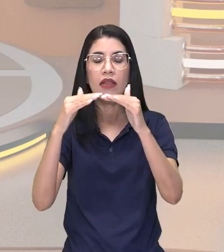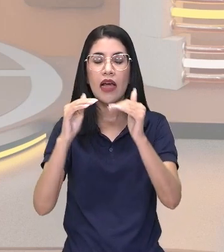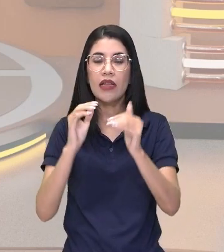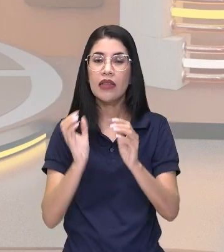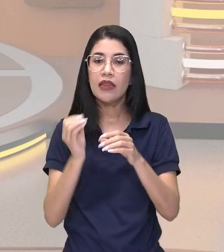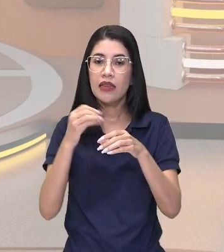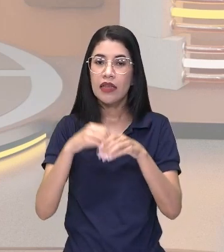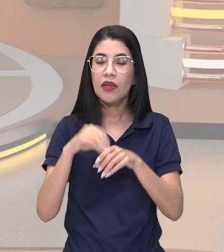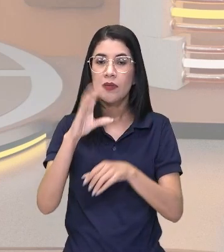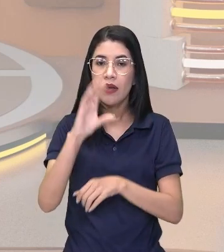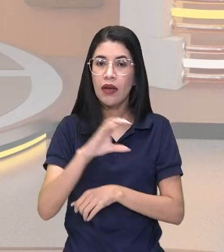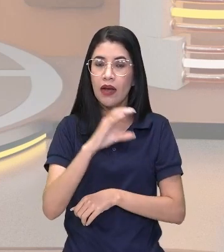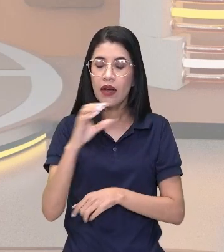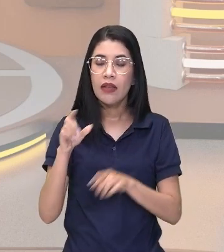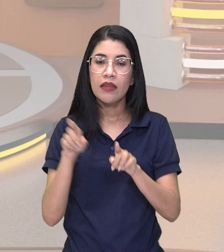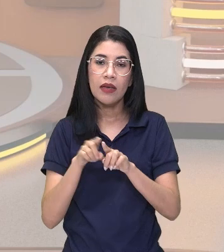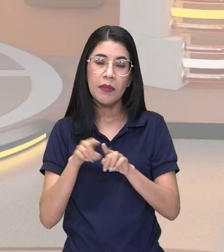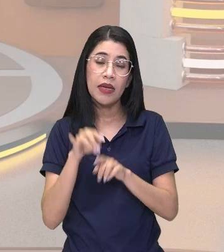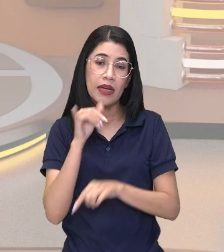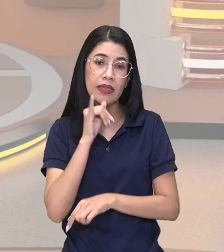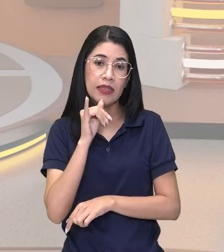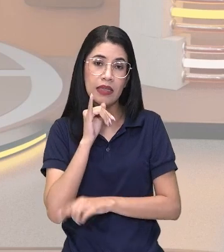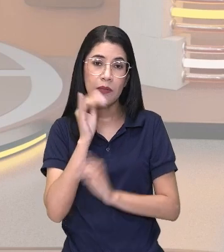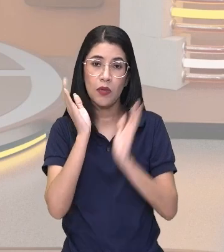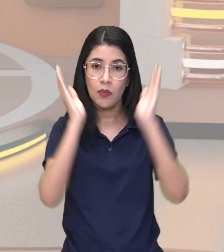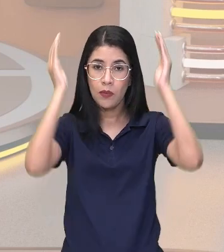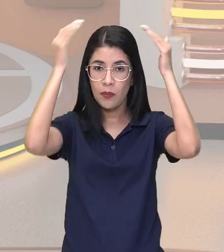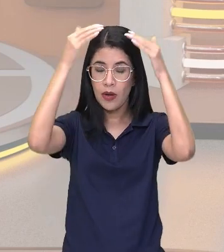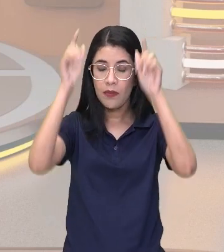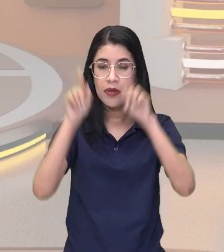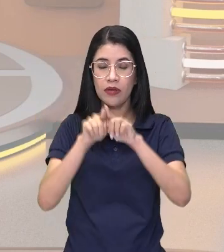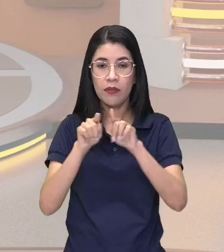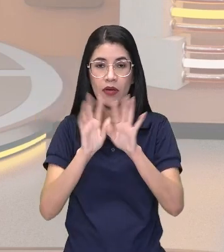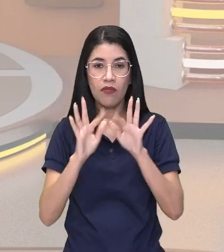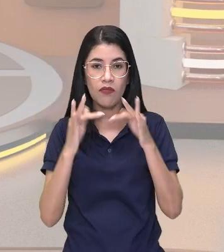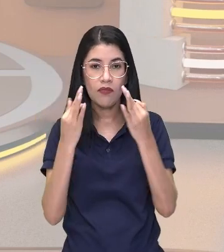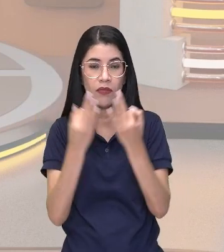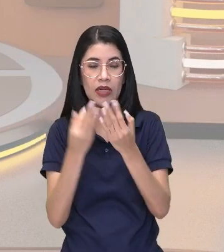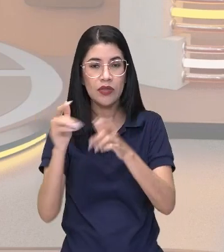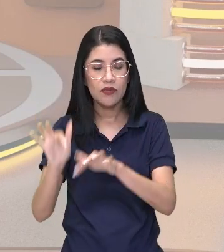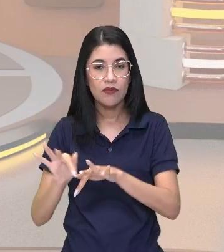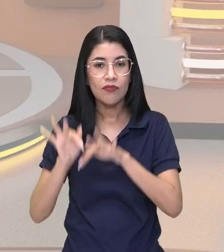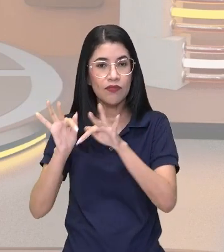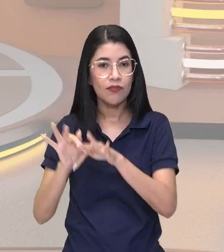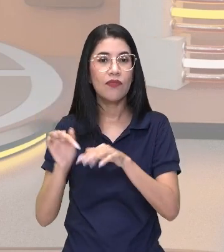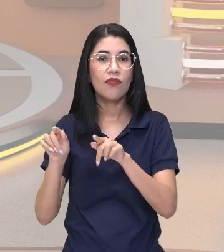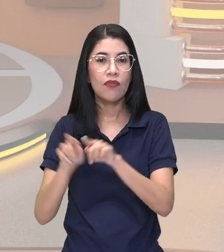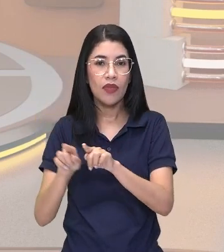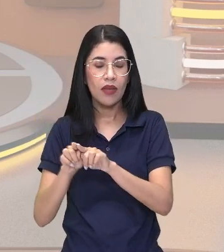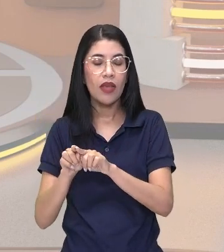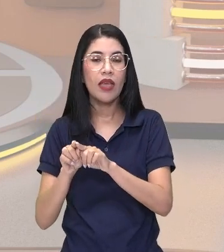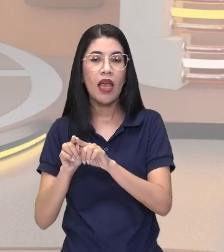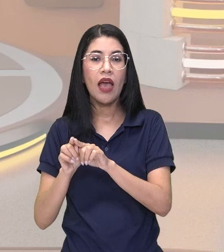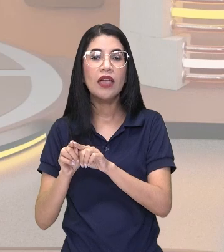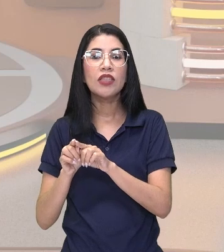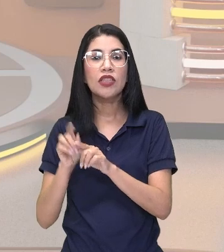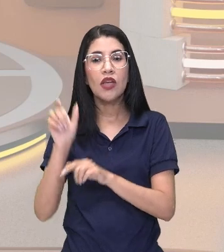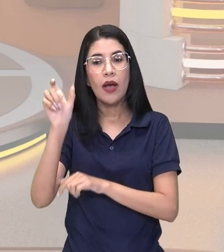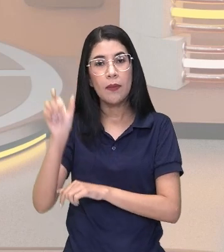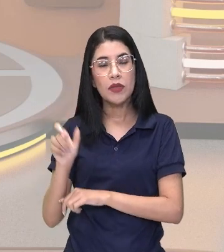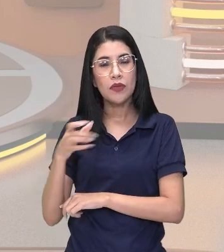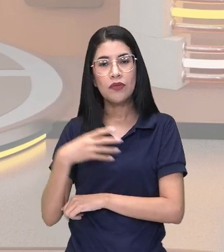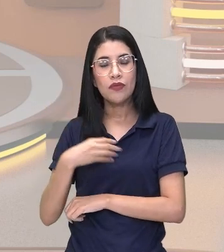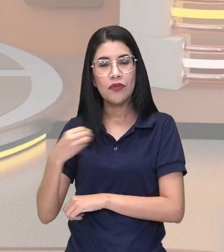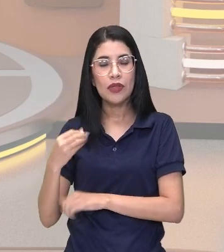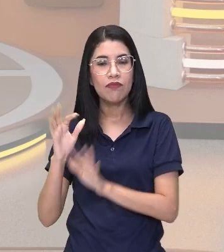igreja, inclusive o próprio Papa, gente. As famílias, os grandes senhores feudais sempre enviavam um membro da sua família para pertencer ao